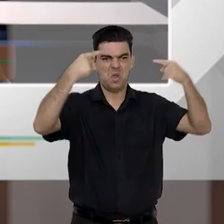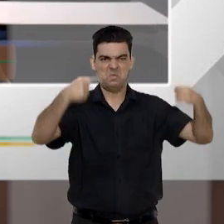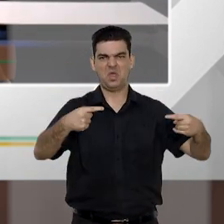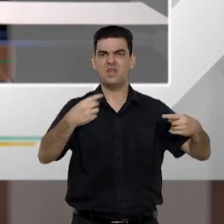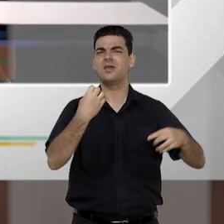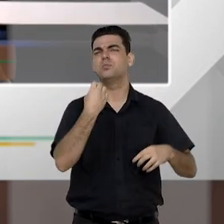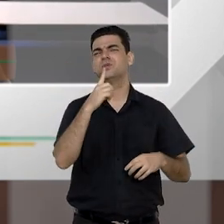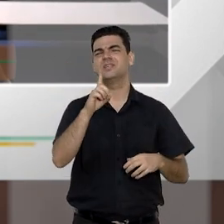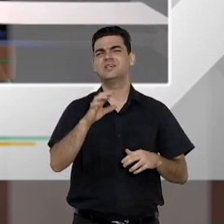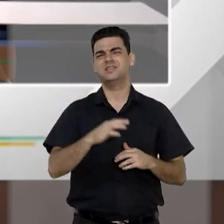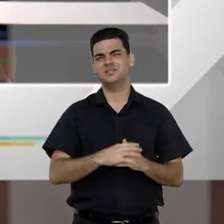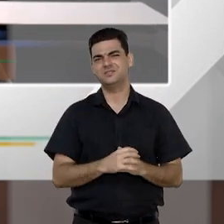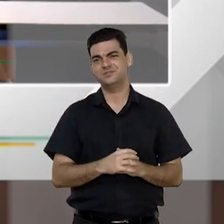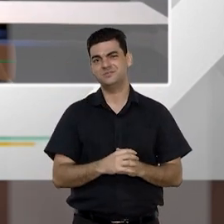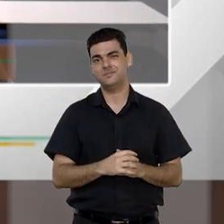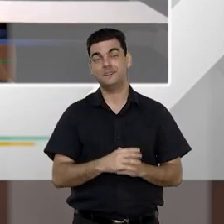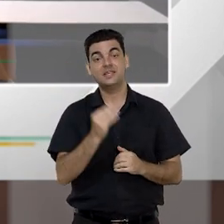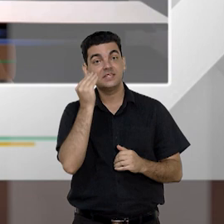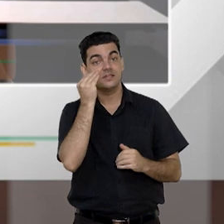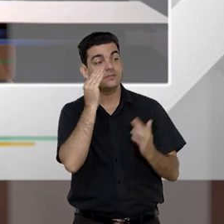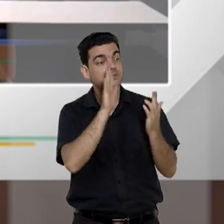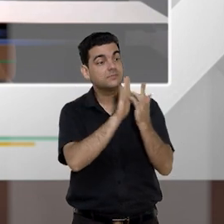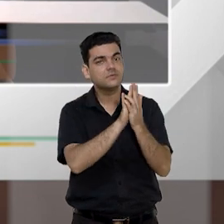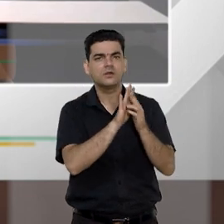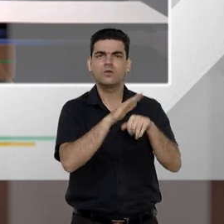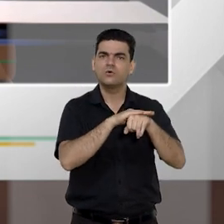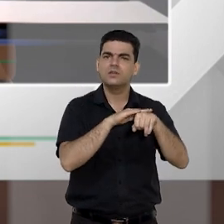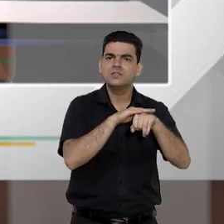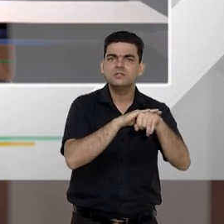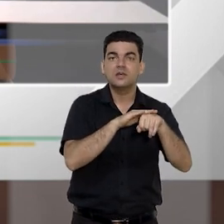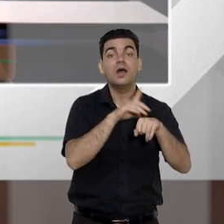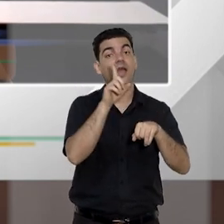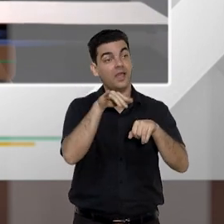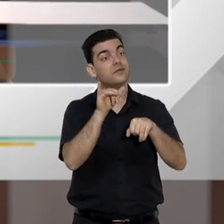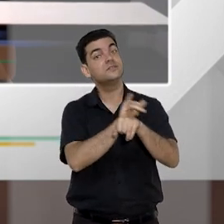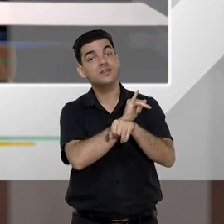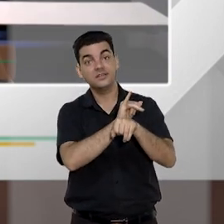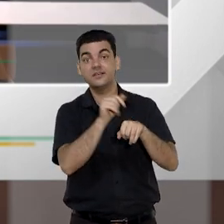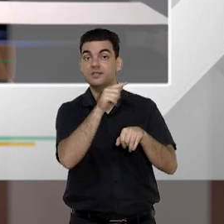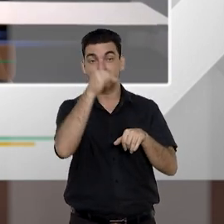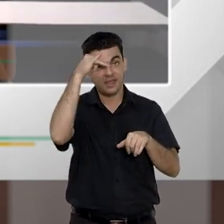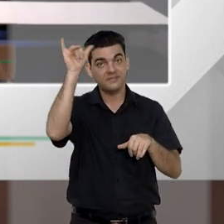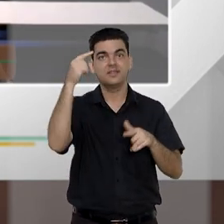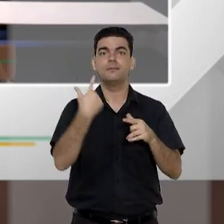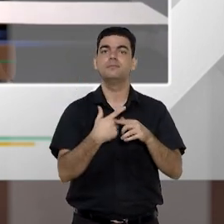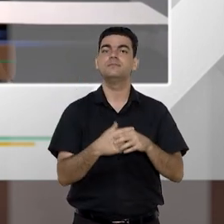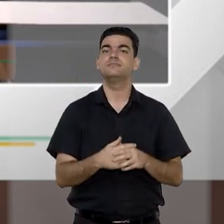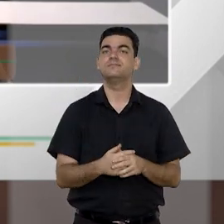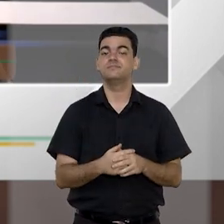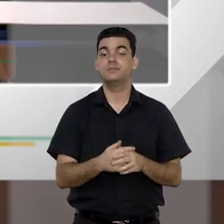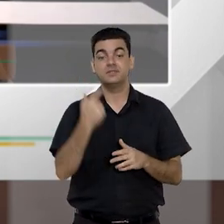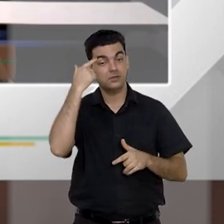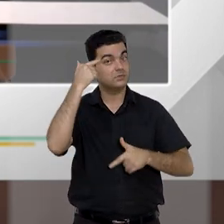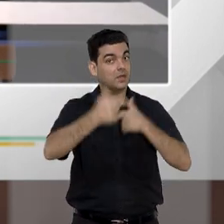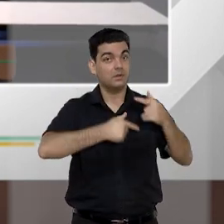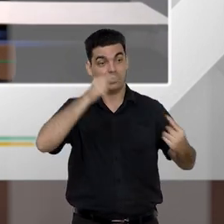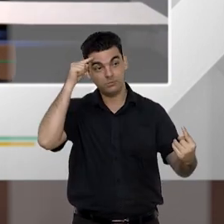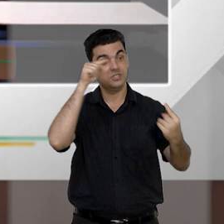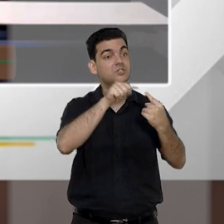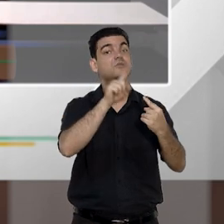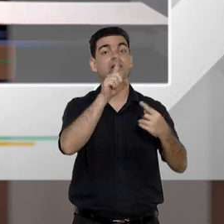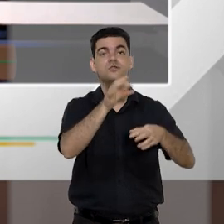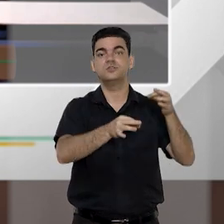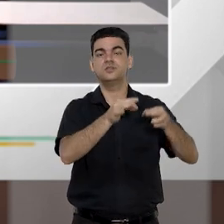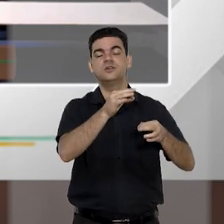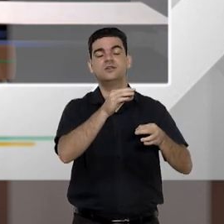alternativos e não adversariais. Ela tem uma importância realmente estratégica na otimização